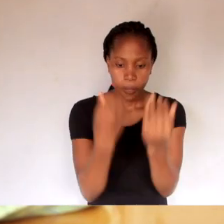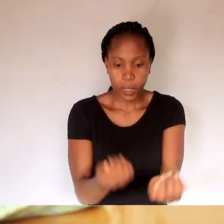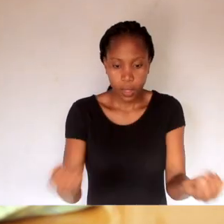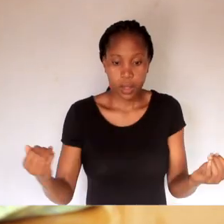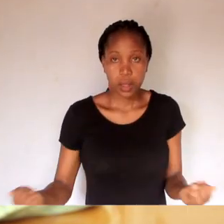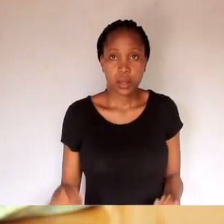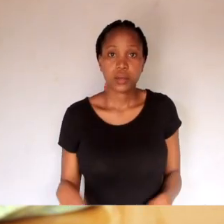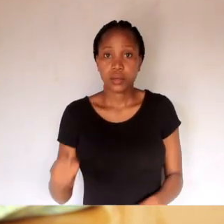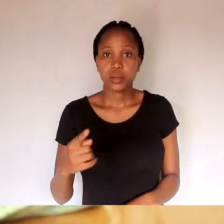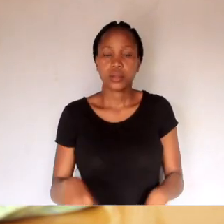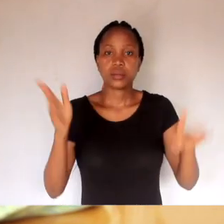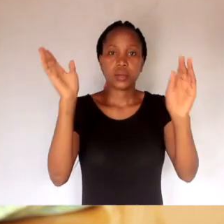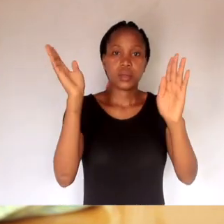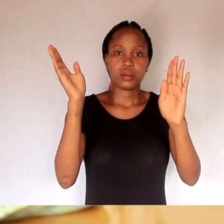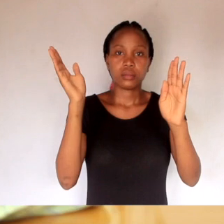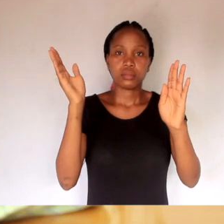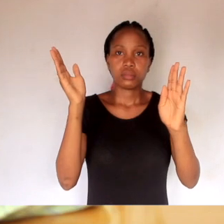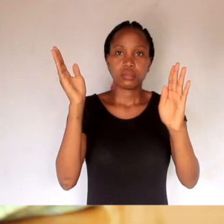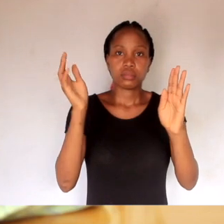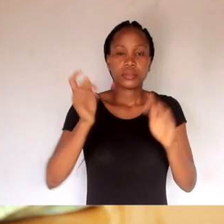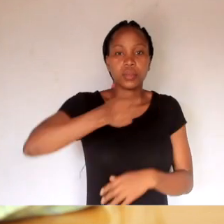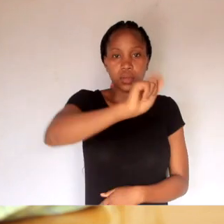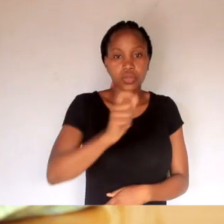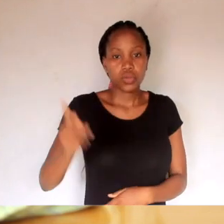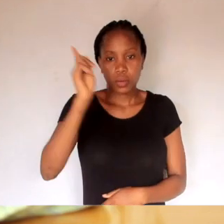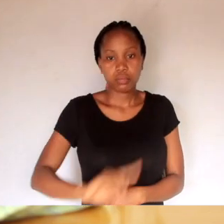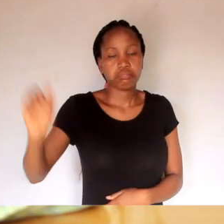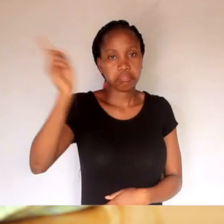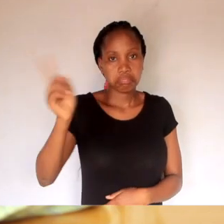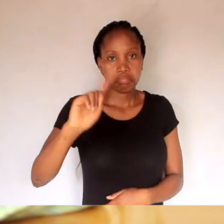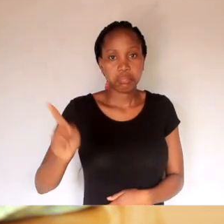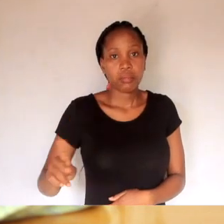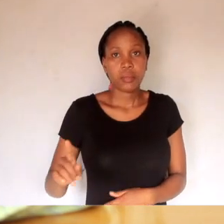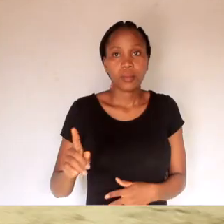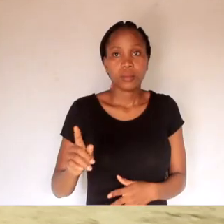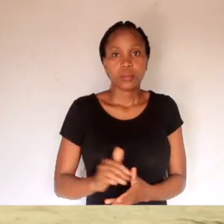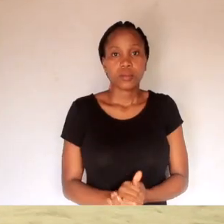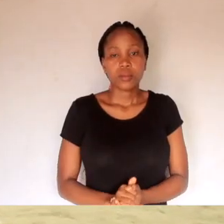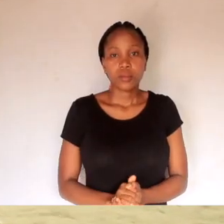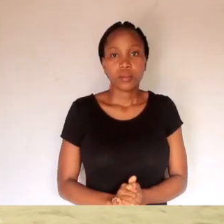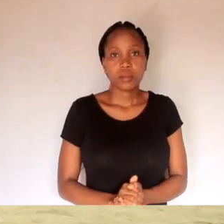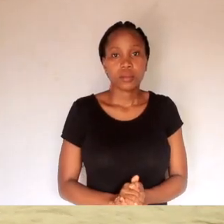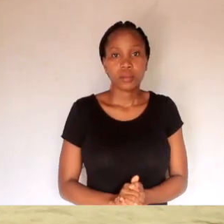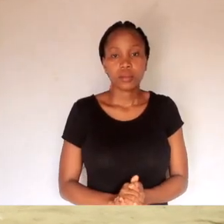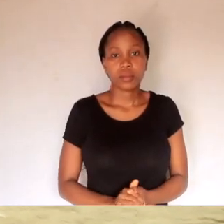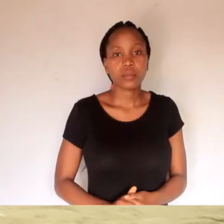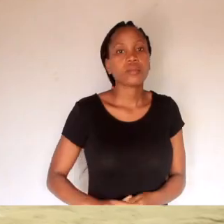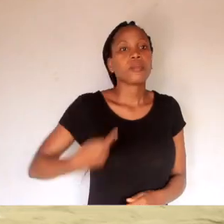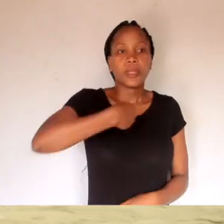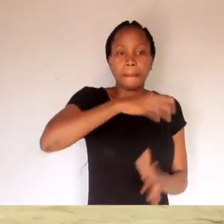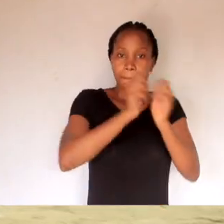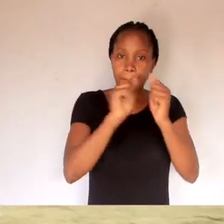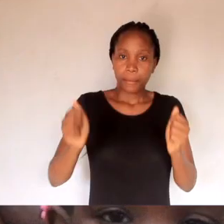que estão fora do sistema, mas isso por motivos de várias ordens, mas também temos a certeza que temos